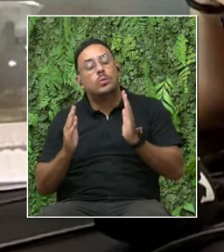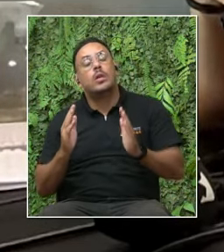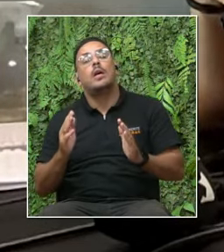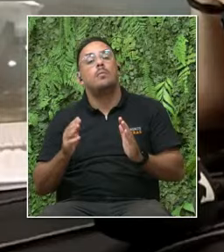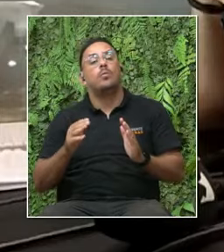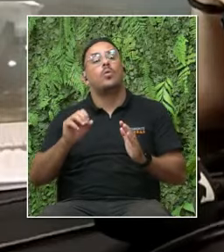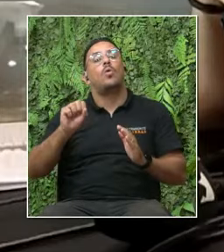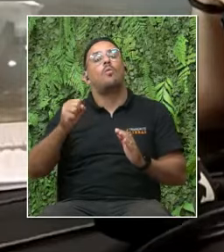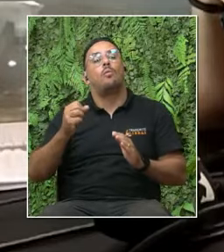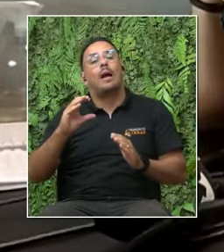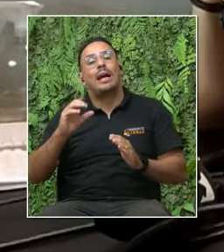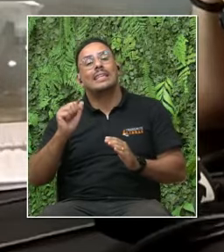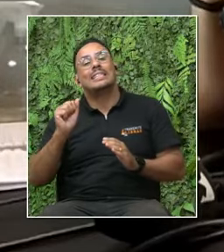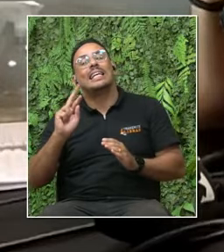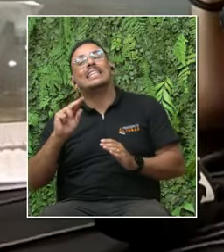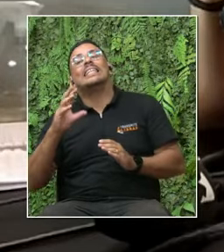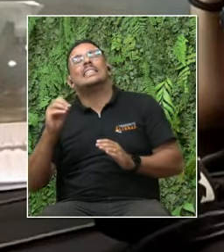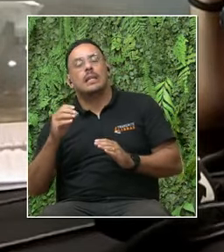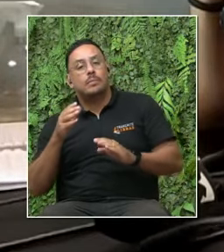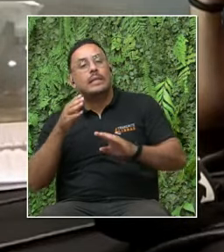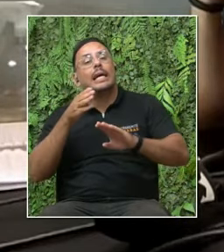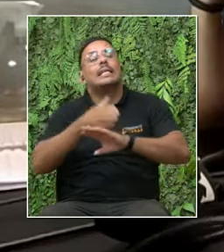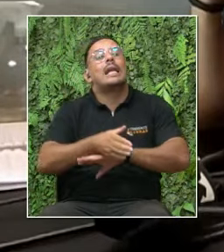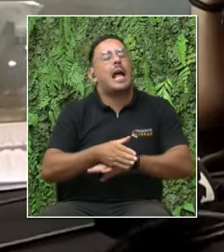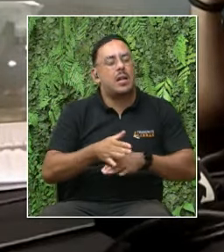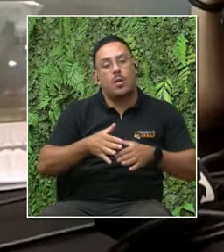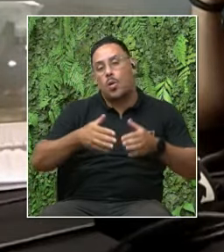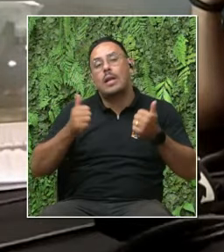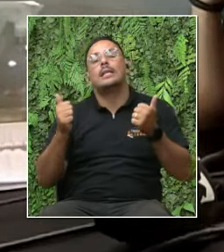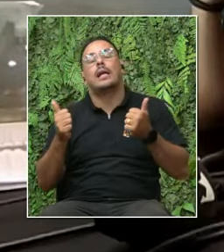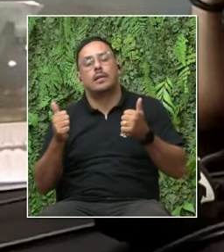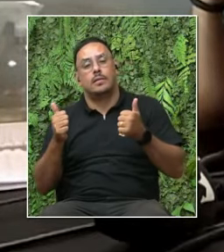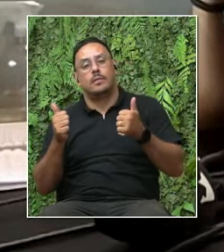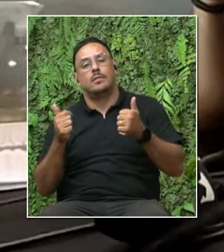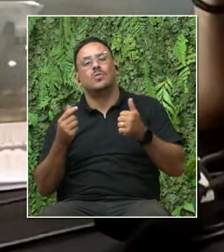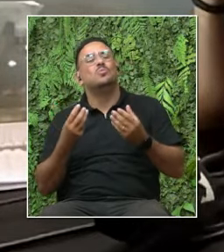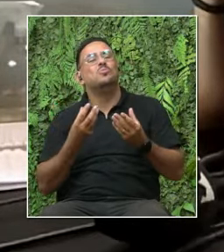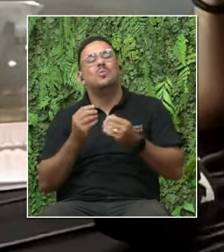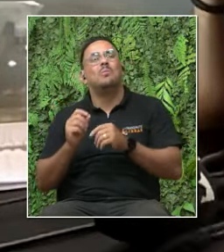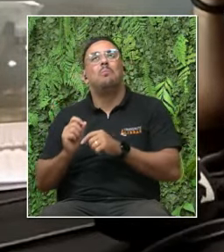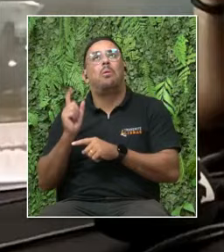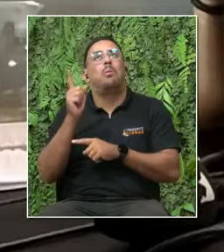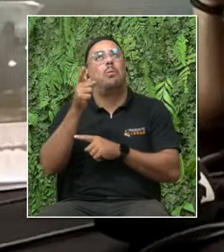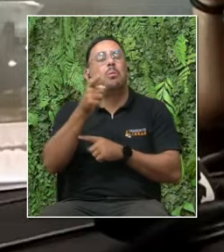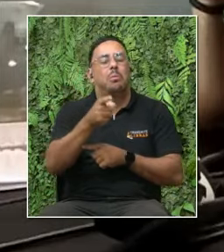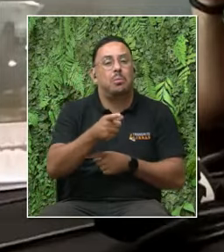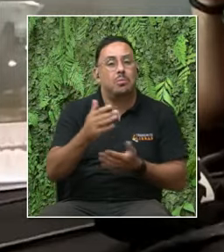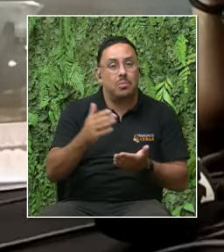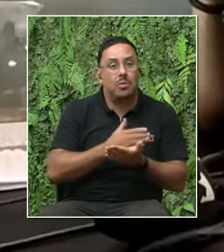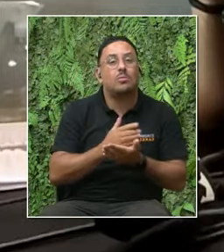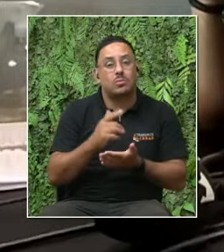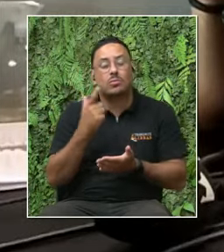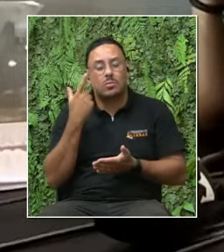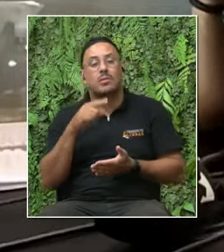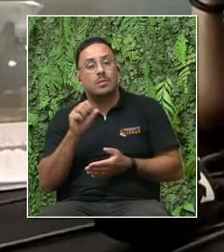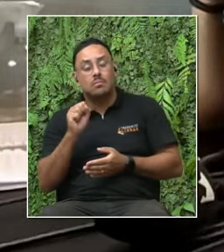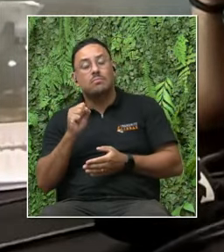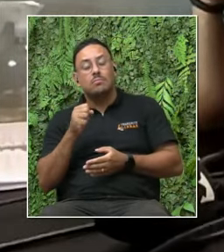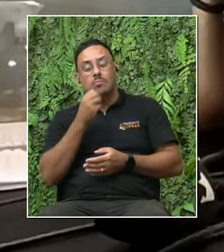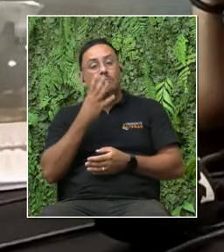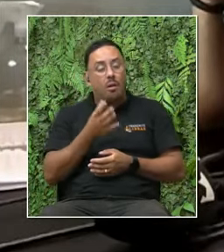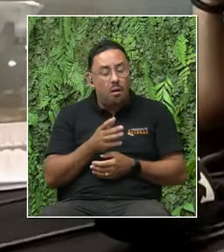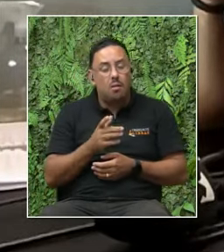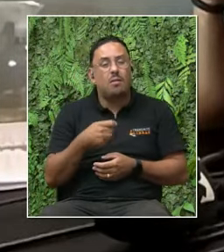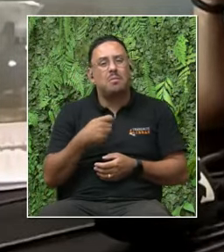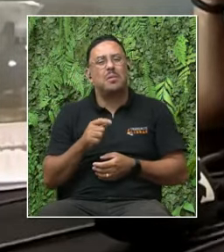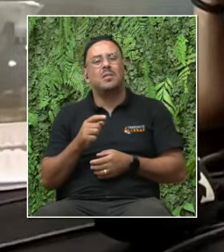entrando em campo dando essa qualidade muito era muita bola esticada da Defesa algumas funcionaram É verdade funcionaram sim